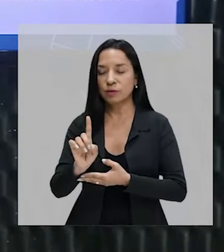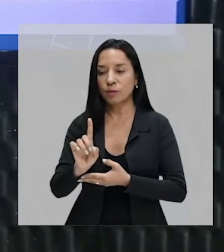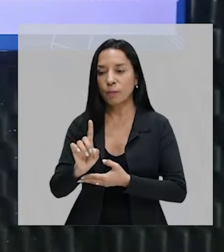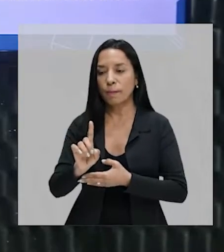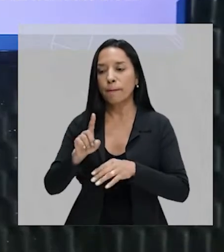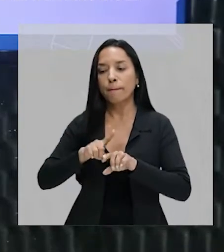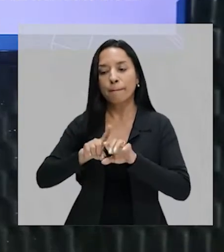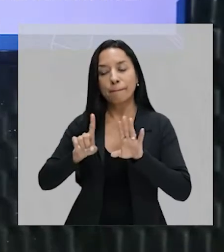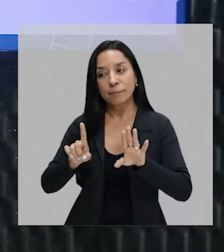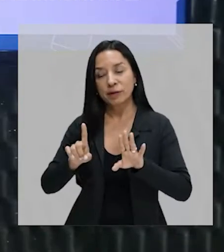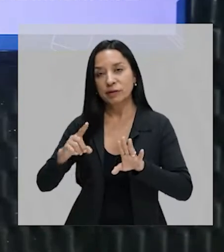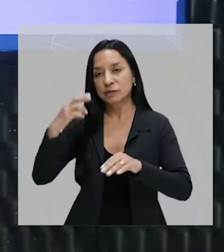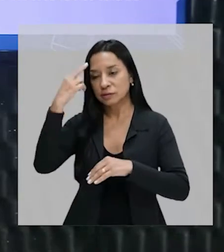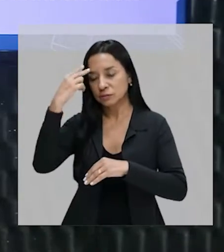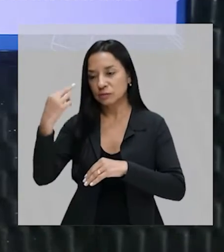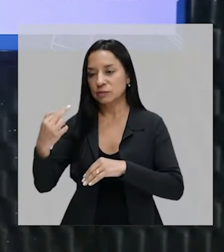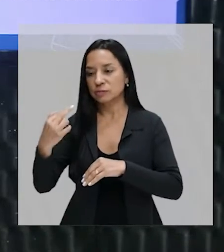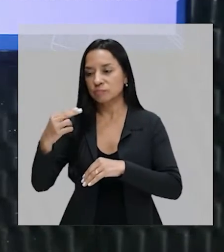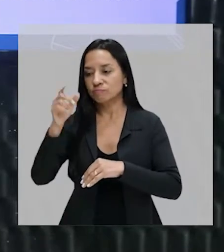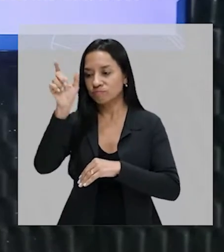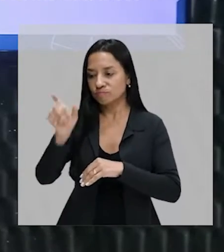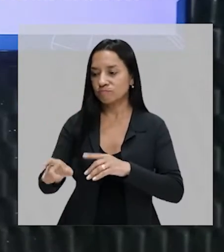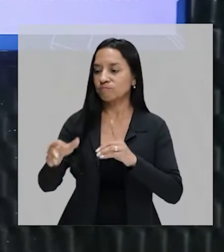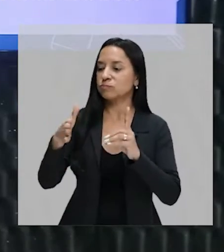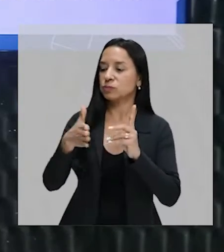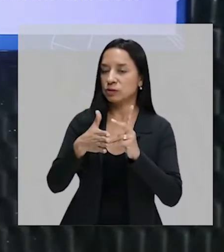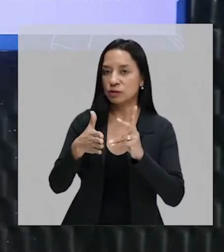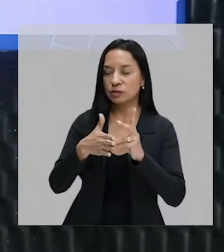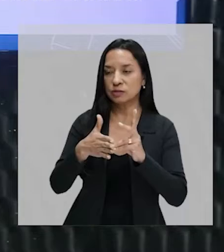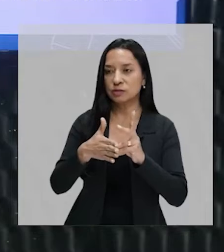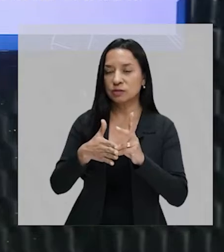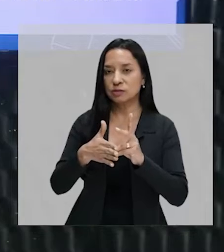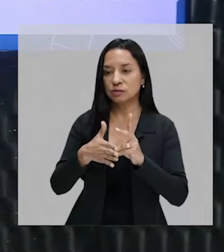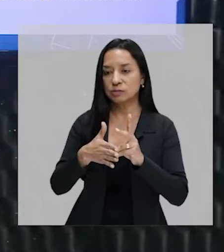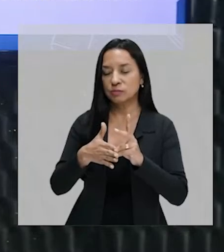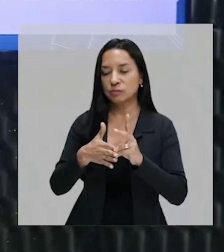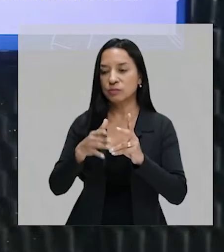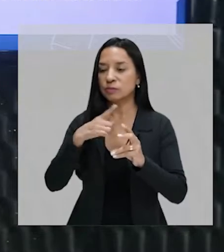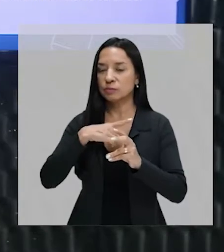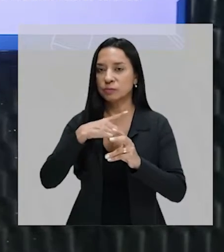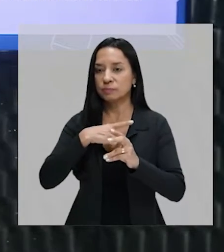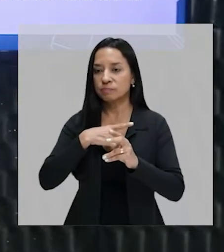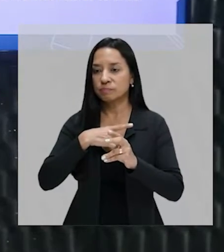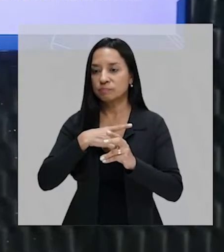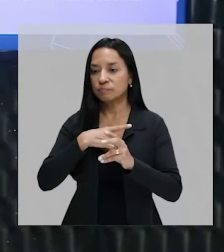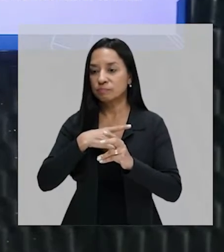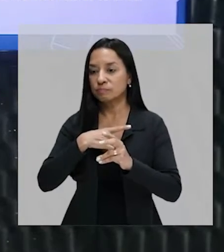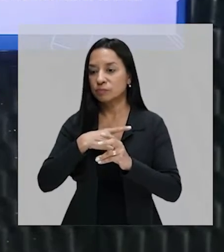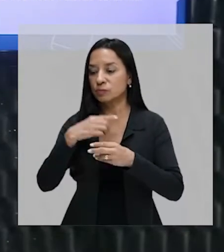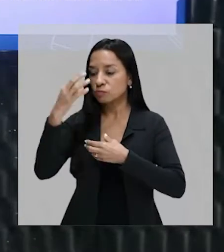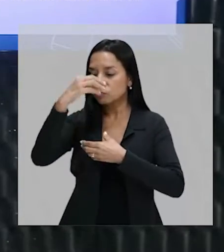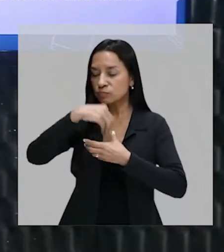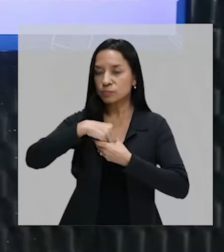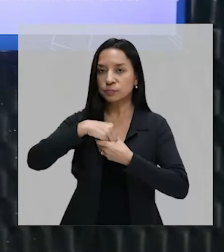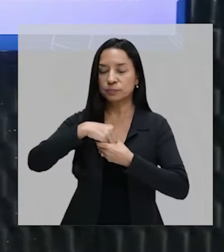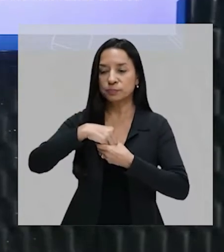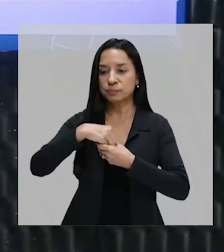historicamente serijum acima de tudo é ter uma essência